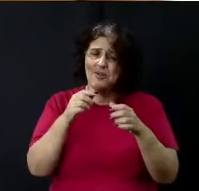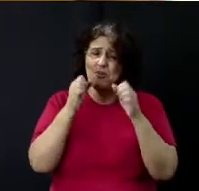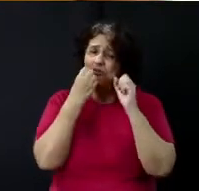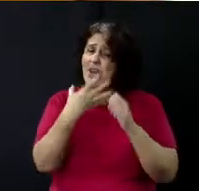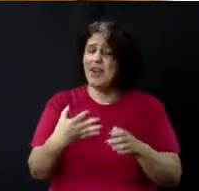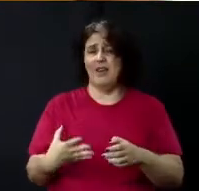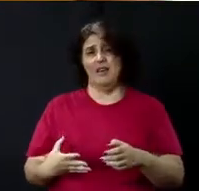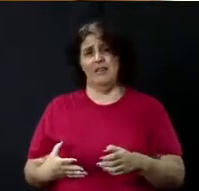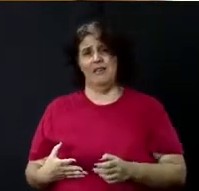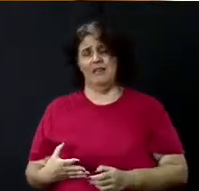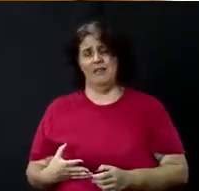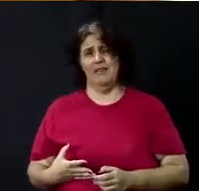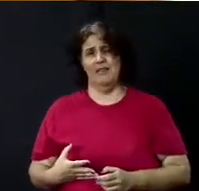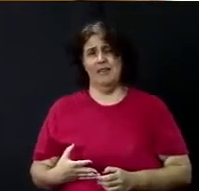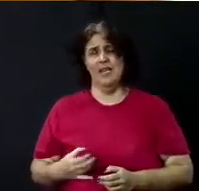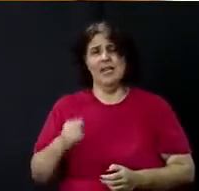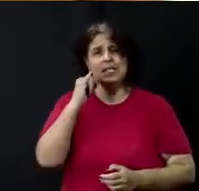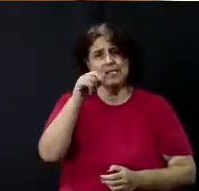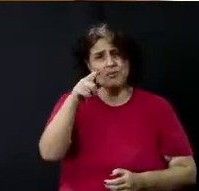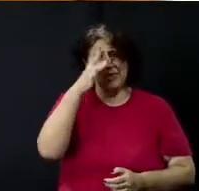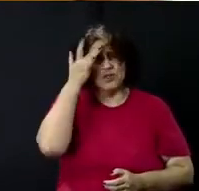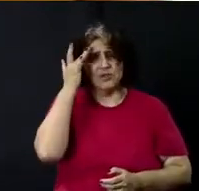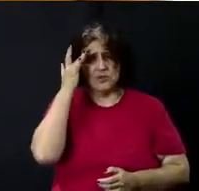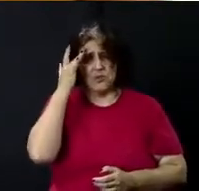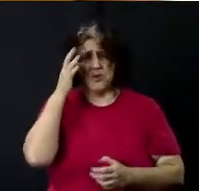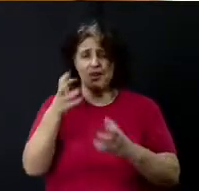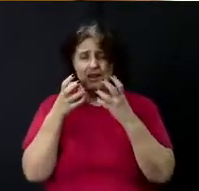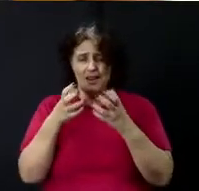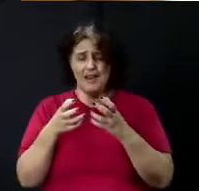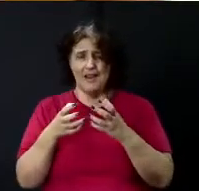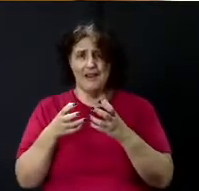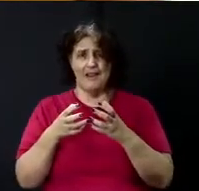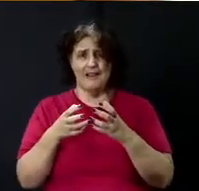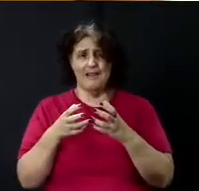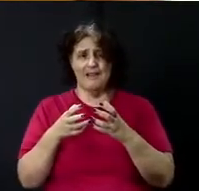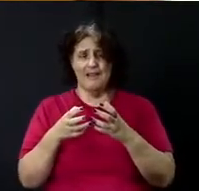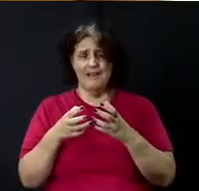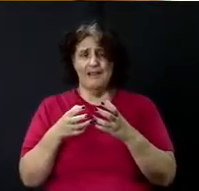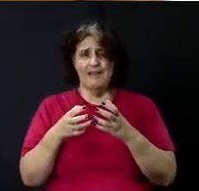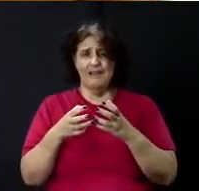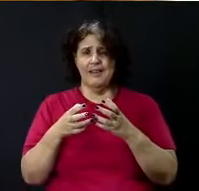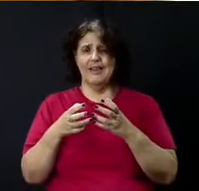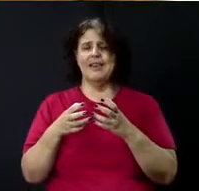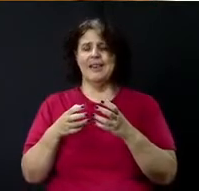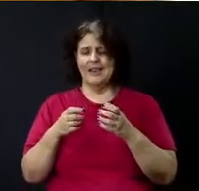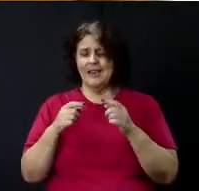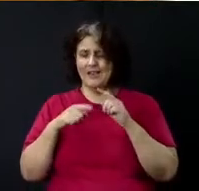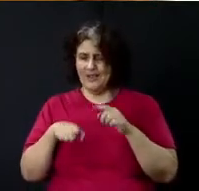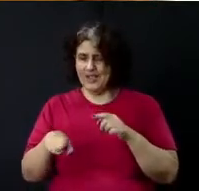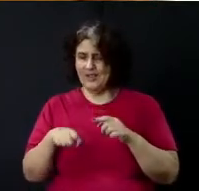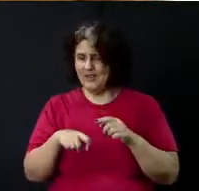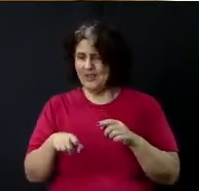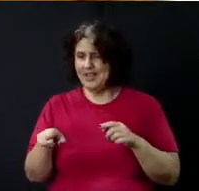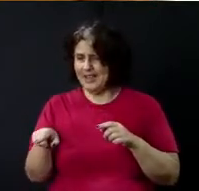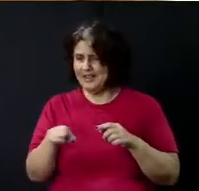coisa que alguém quer depois de ver, é que aqueles que estão em cegueira também